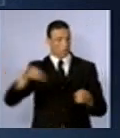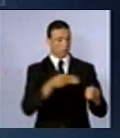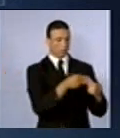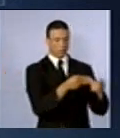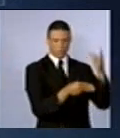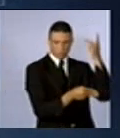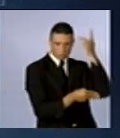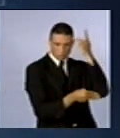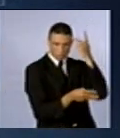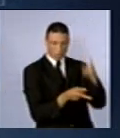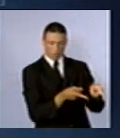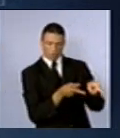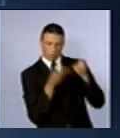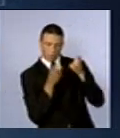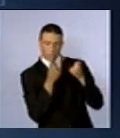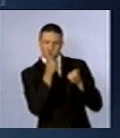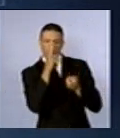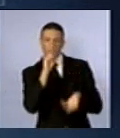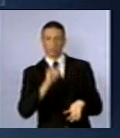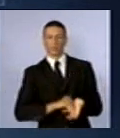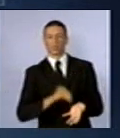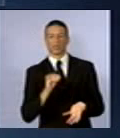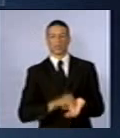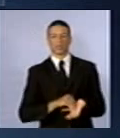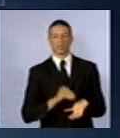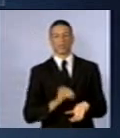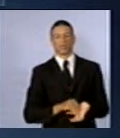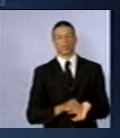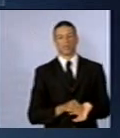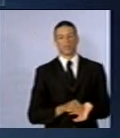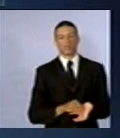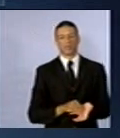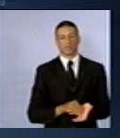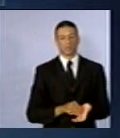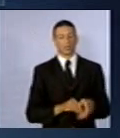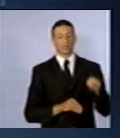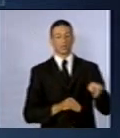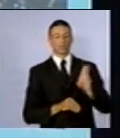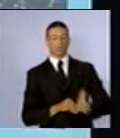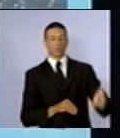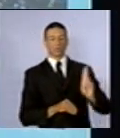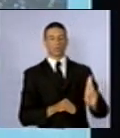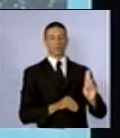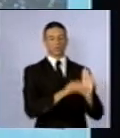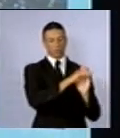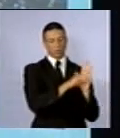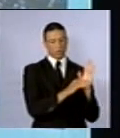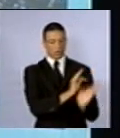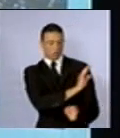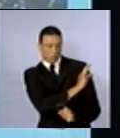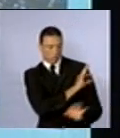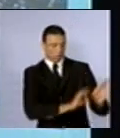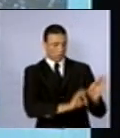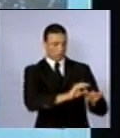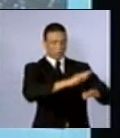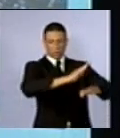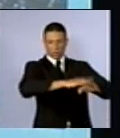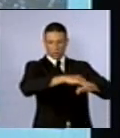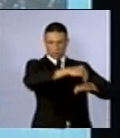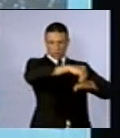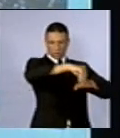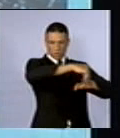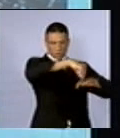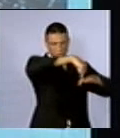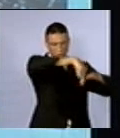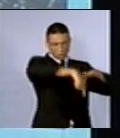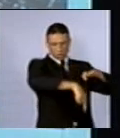gente percebe a ausência, né, de uso, de critérios de uso e ocupação do solo urbano, as diferenças